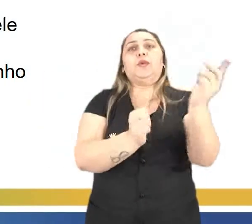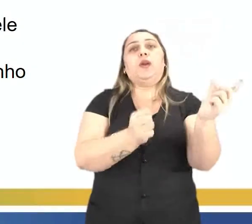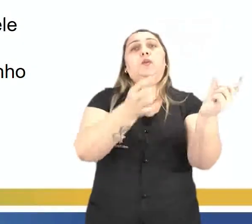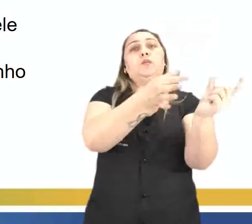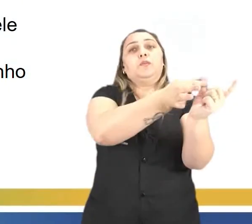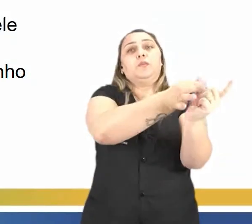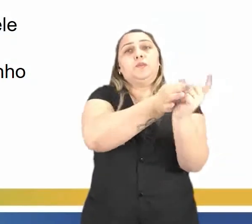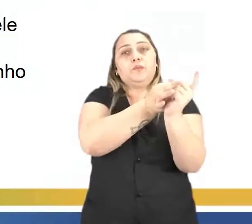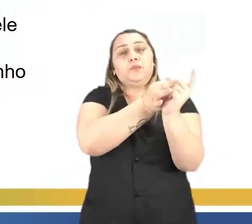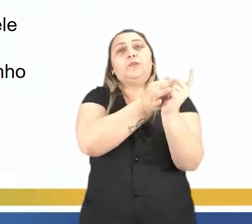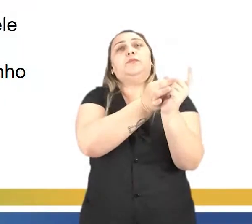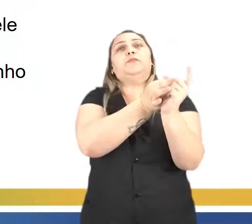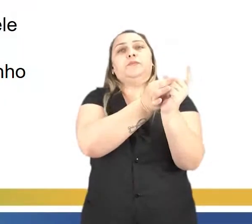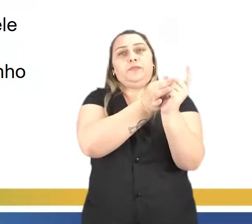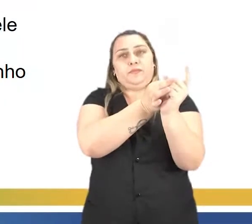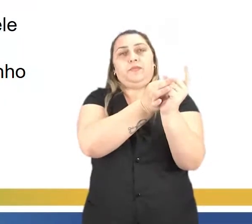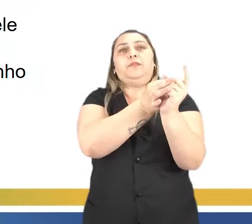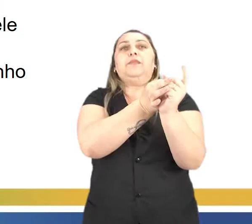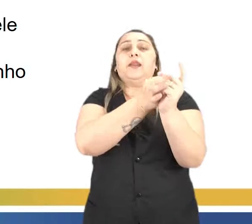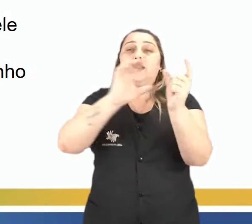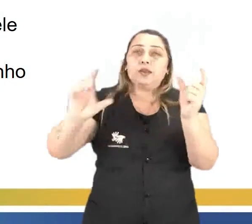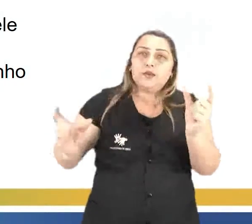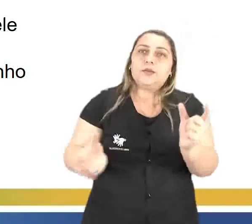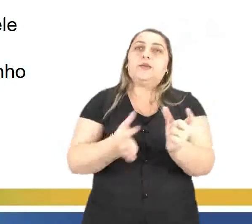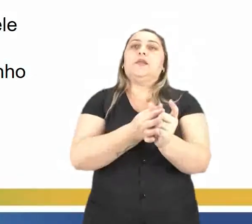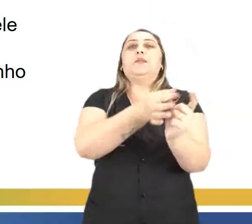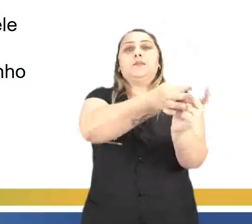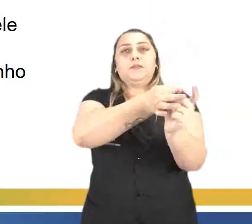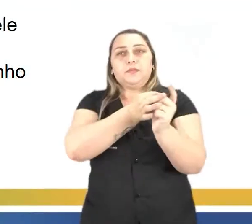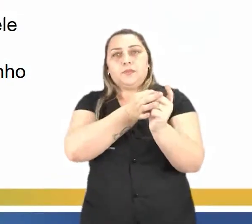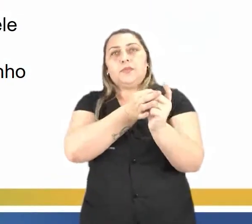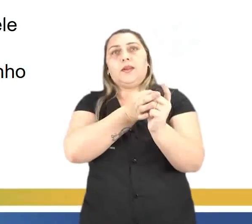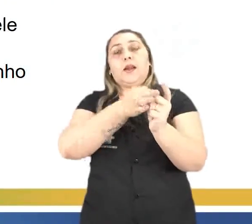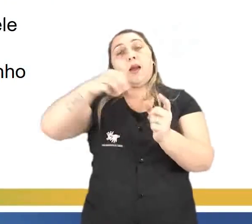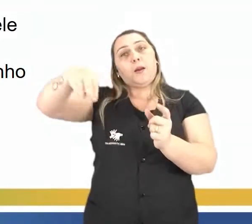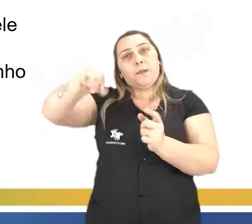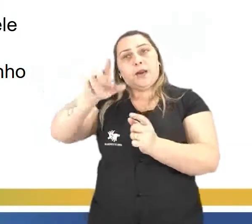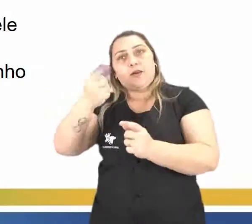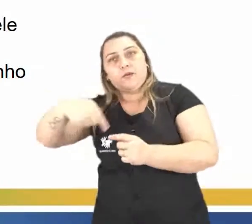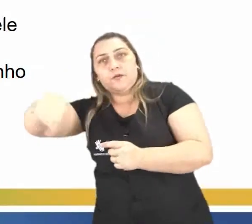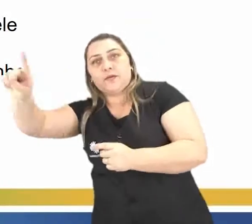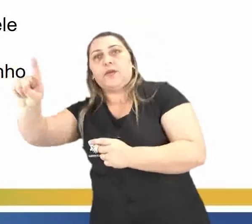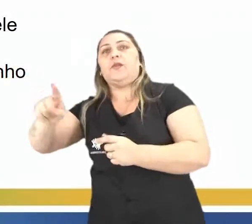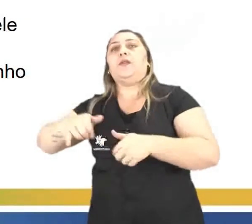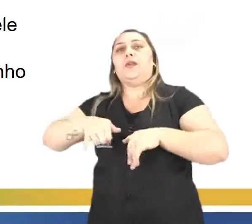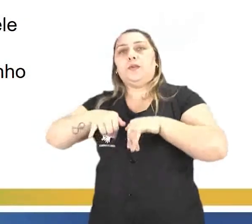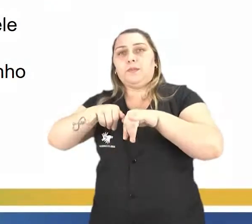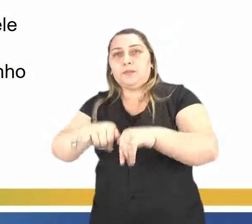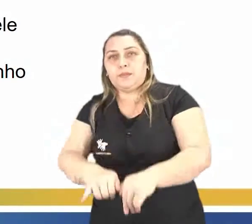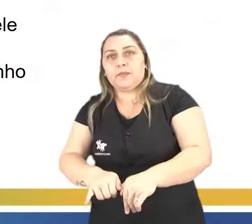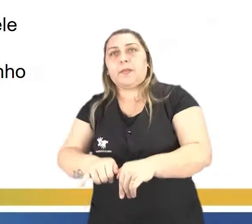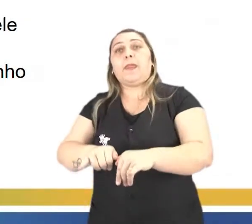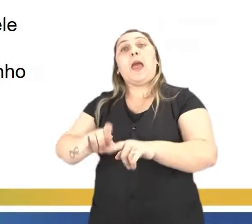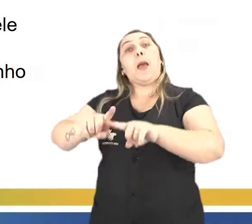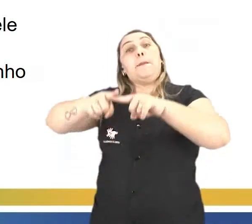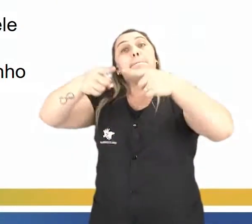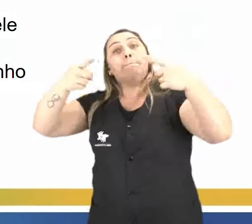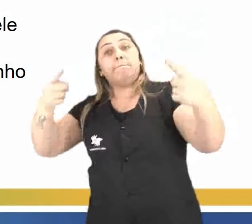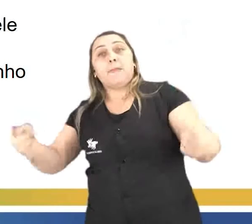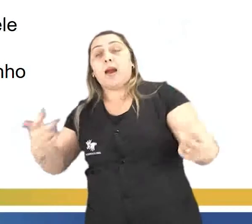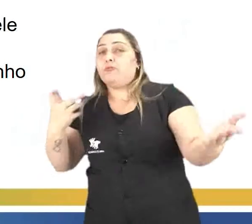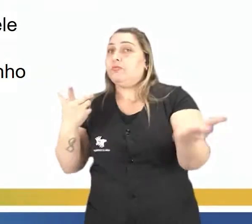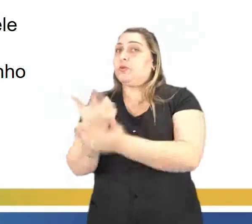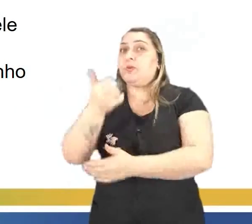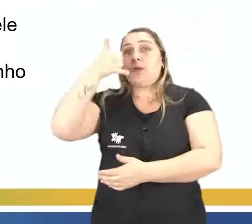conjunções. Aqui nesse caso, elas já vão ser ligadas pela conjunção. Maria foi ao mercado, vírgula, mas não